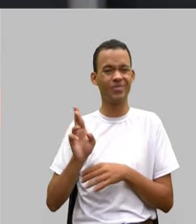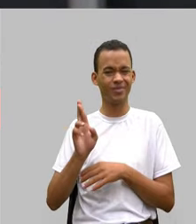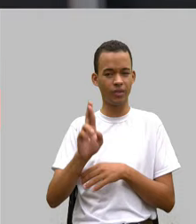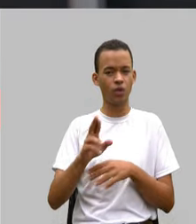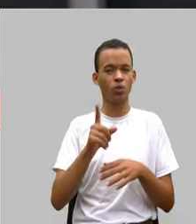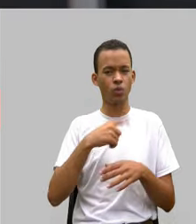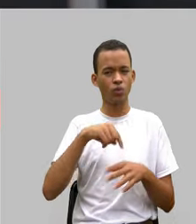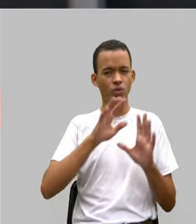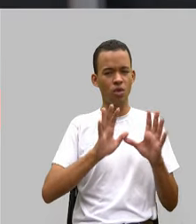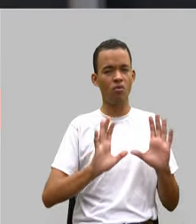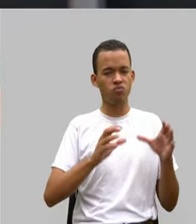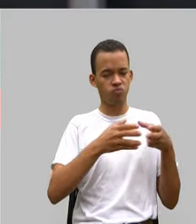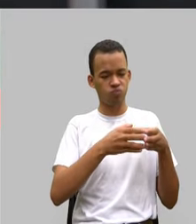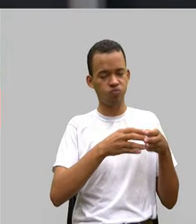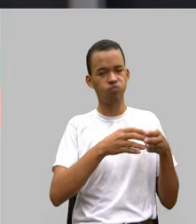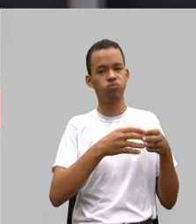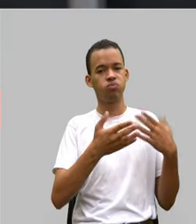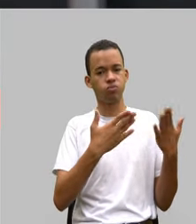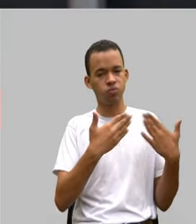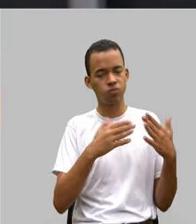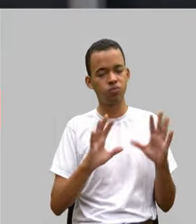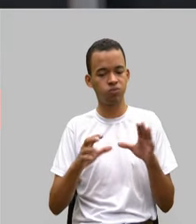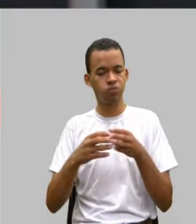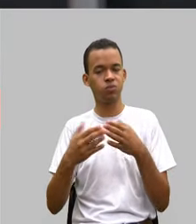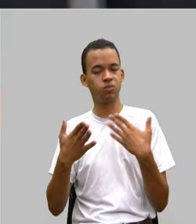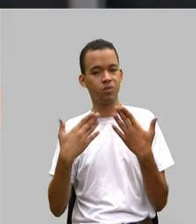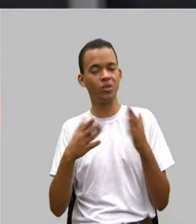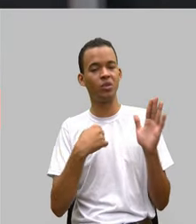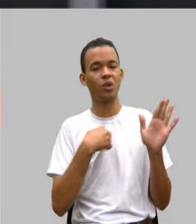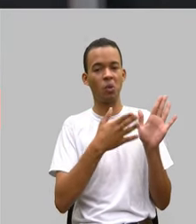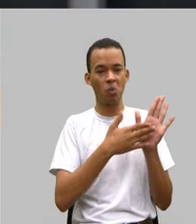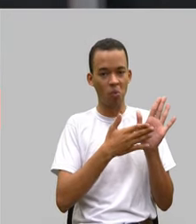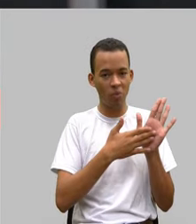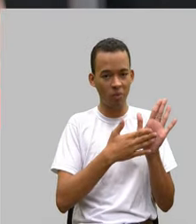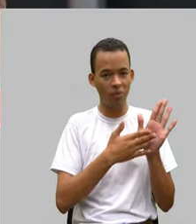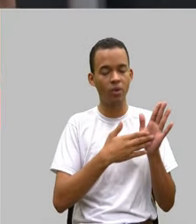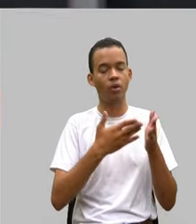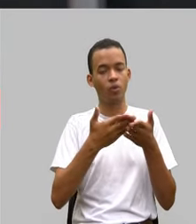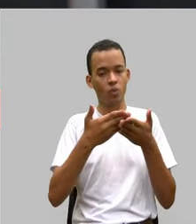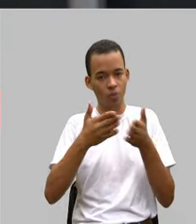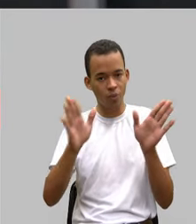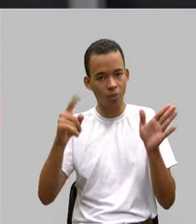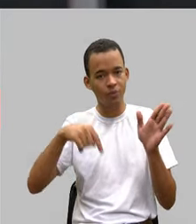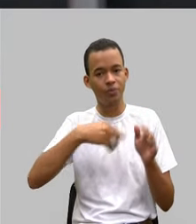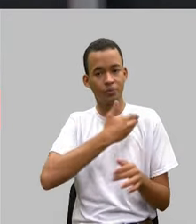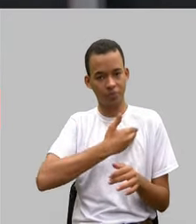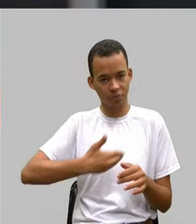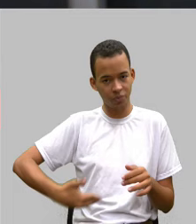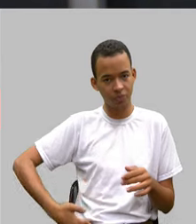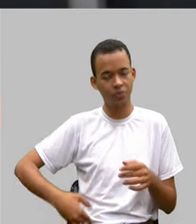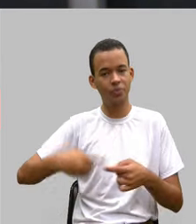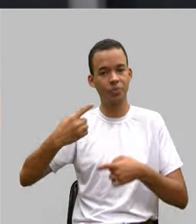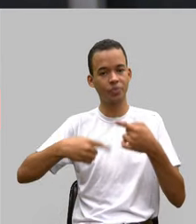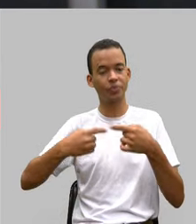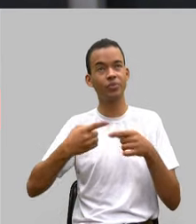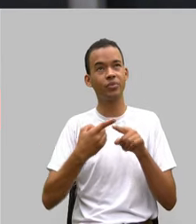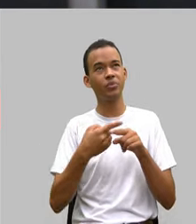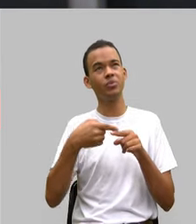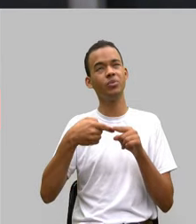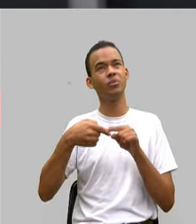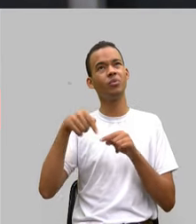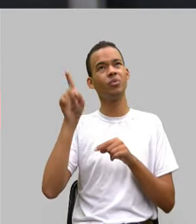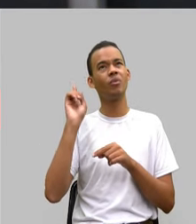conferências as propostas por quê Porque é um amplo debate público onde a última conferência de saúde Estadual nós tivemos mais de